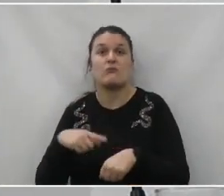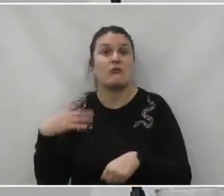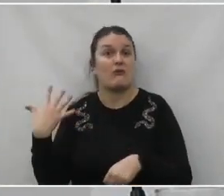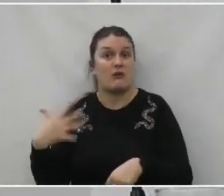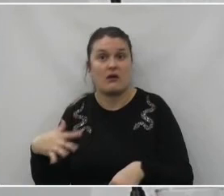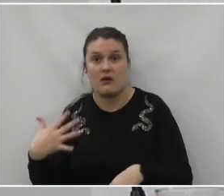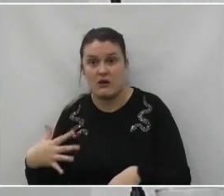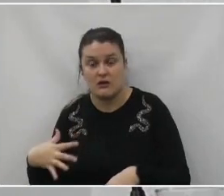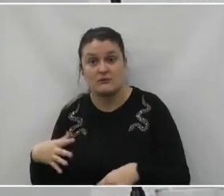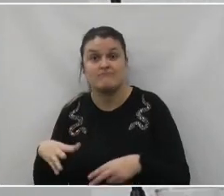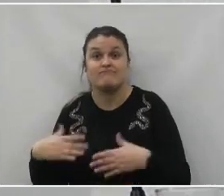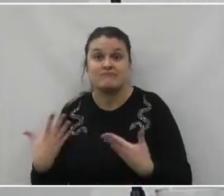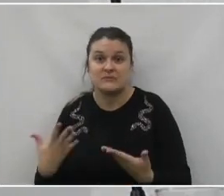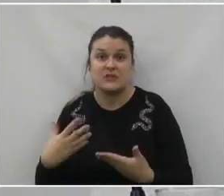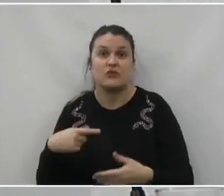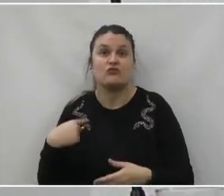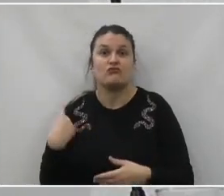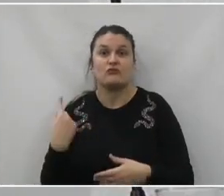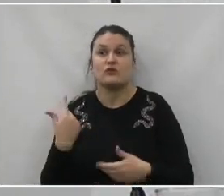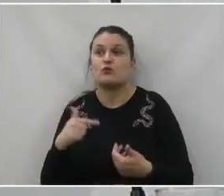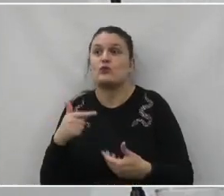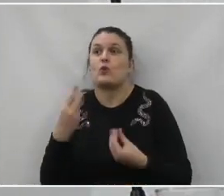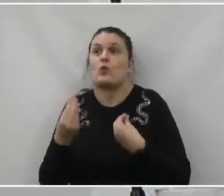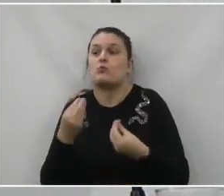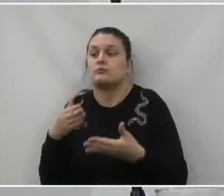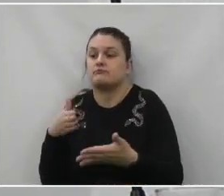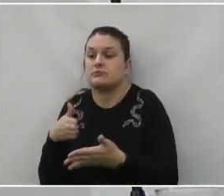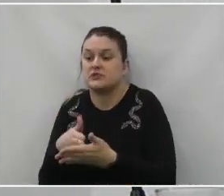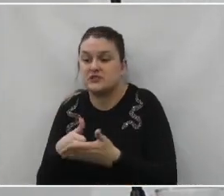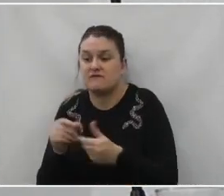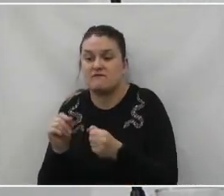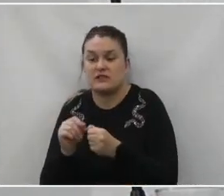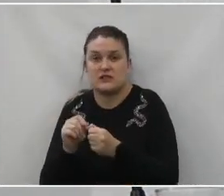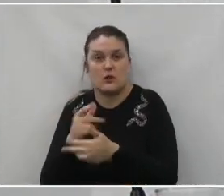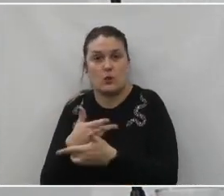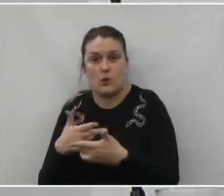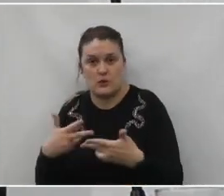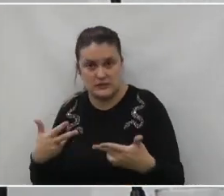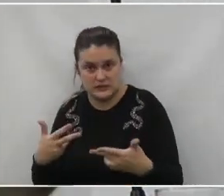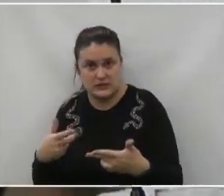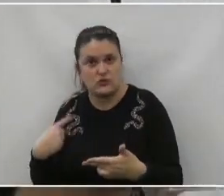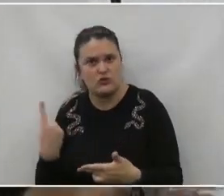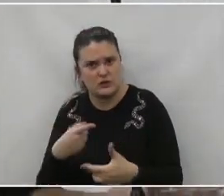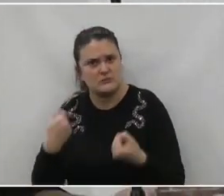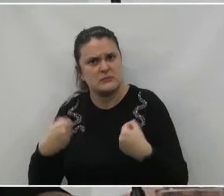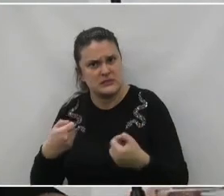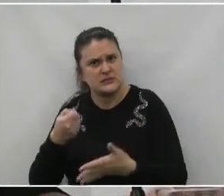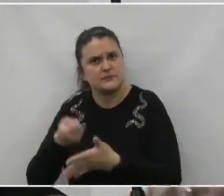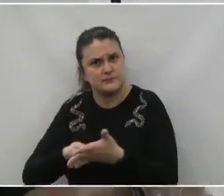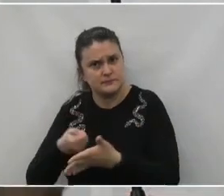de família, porém isso não devemos impedir de se fazer alguma coisa por elas.